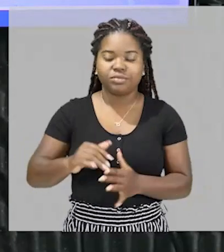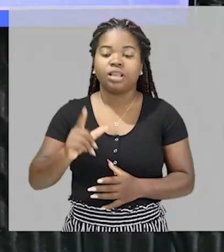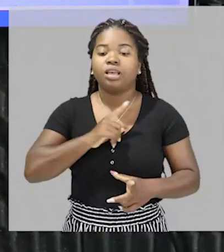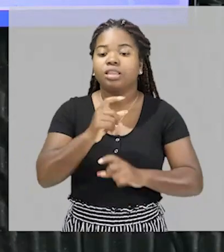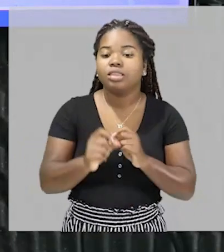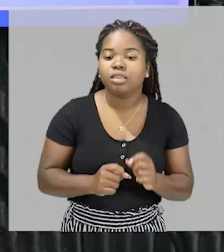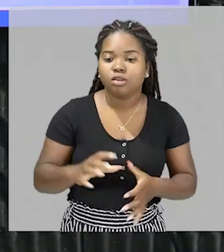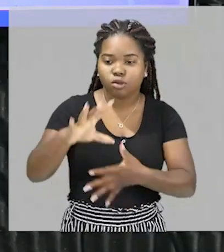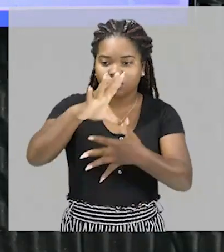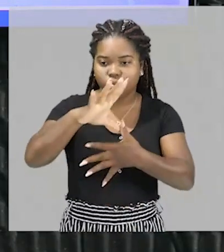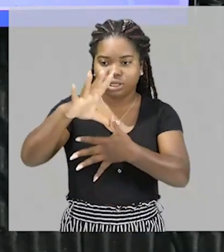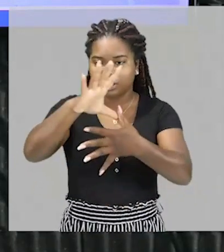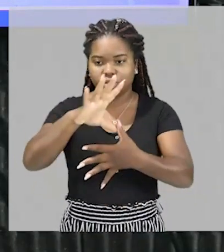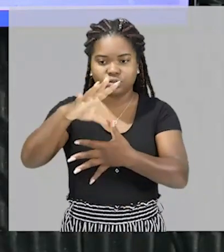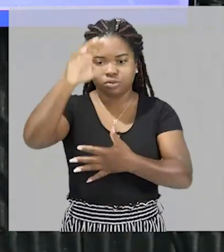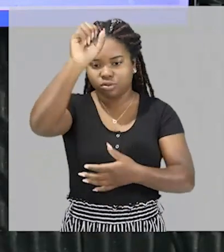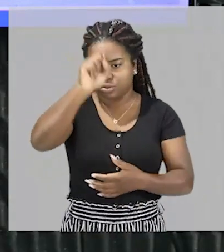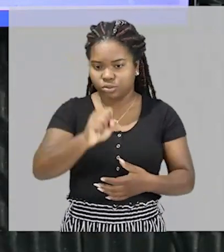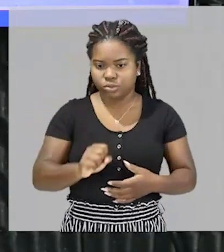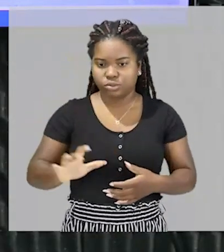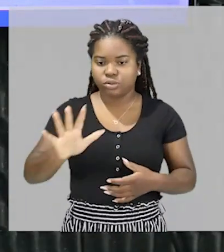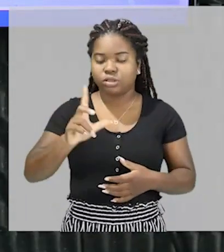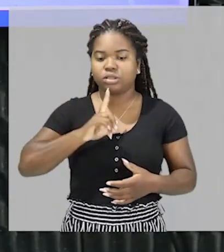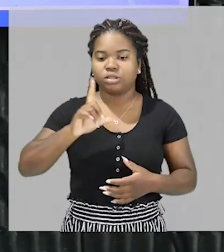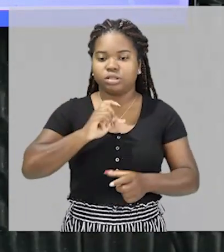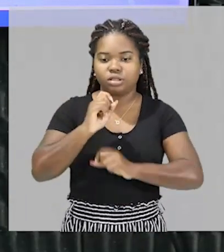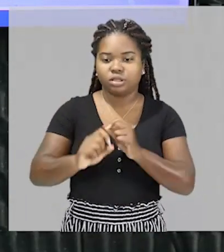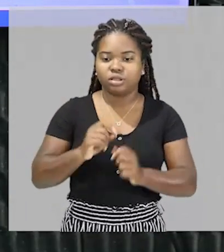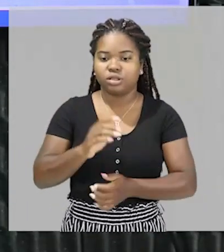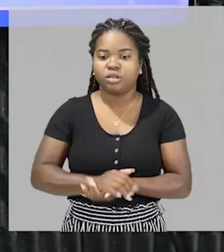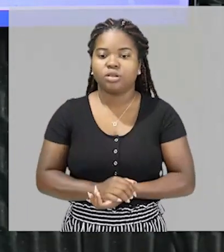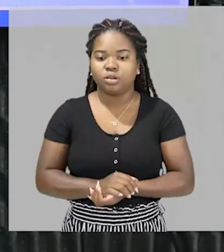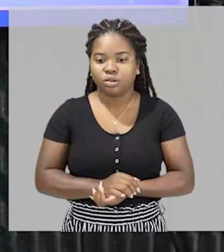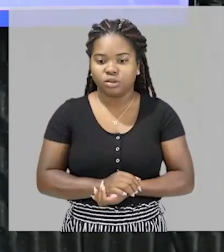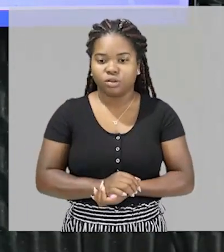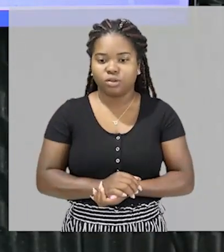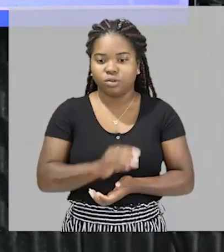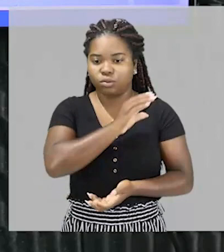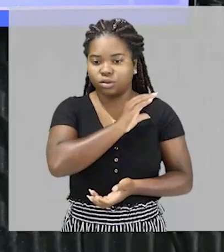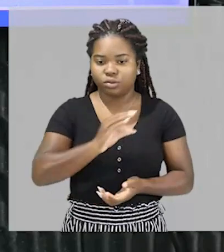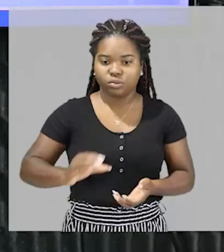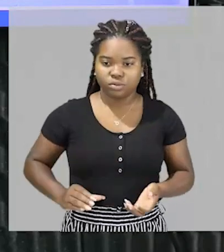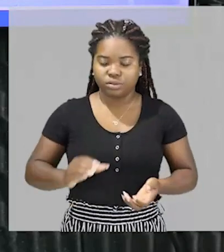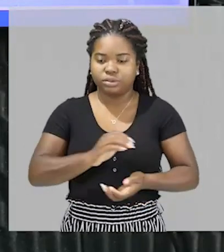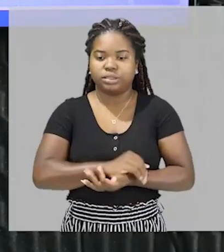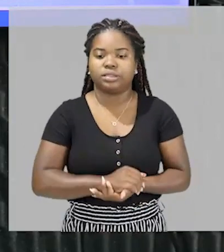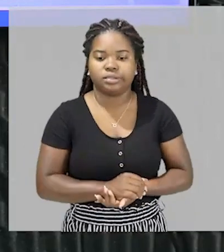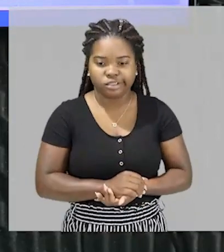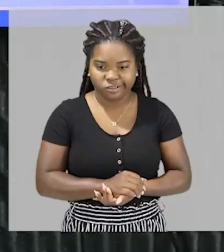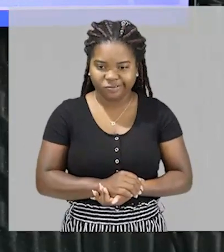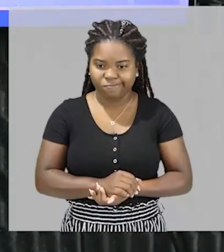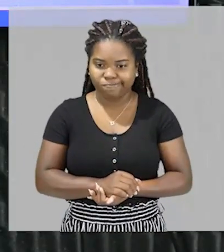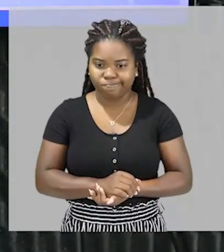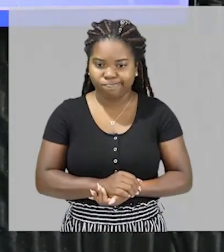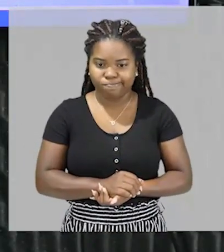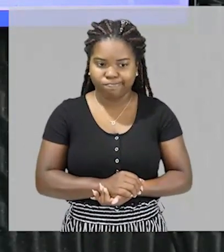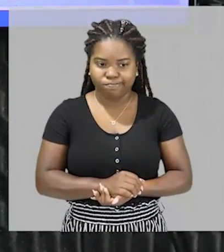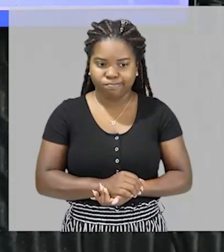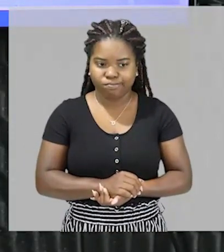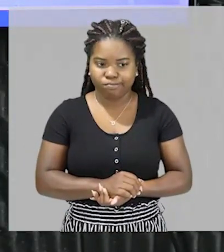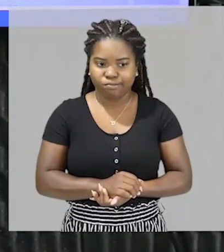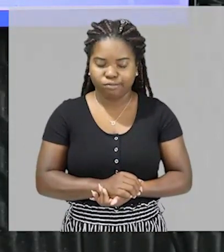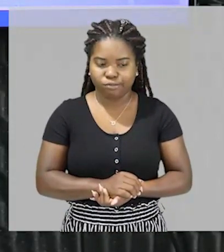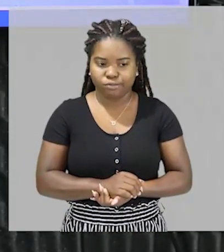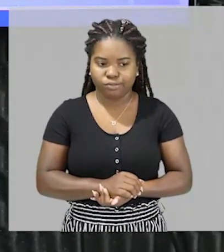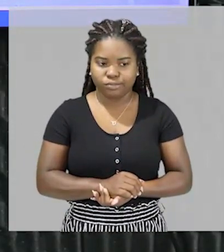sul, onde fica, né, o Cristo Redentor, Corcovado. Acredito que eu falei certo. Quando as rotas se tornam arte,